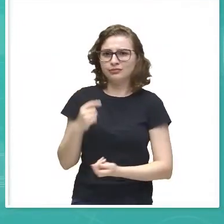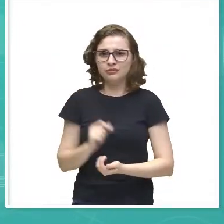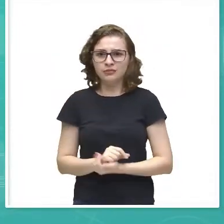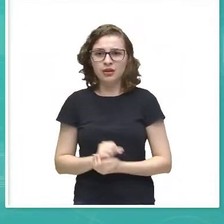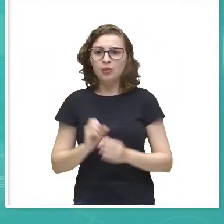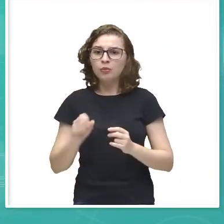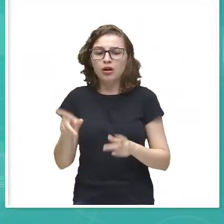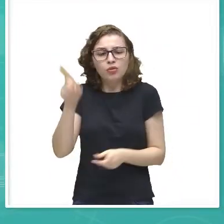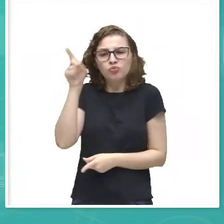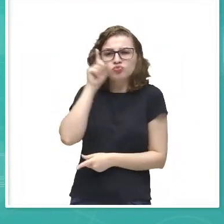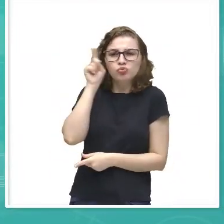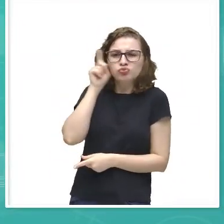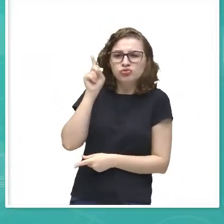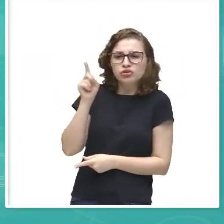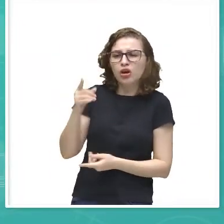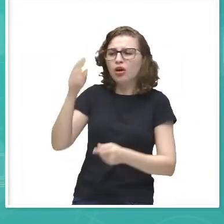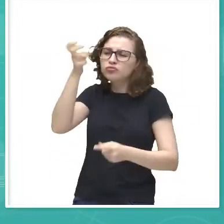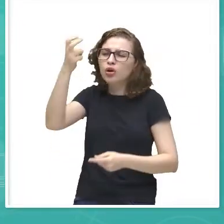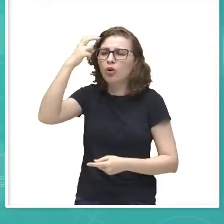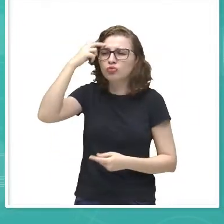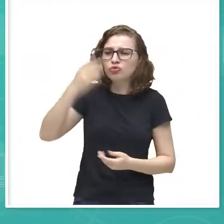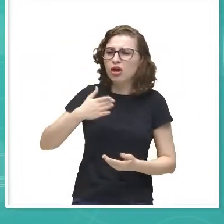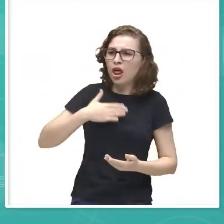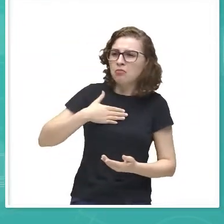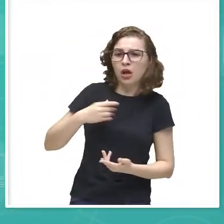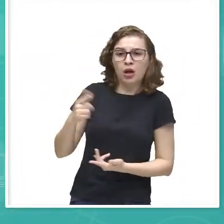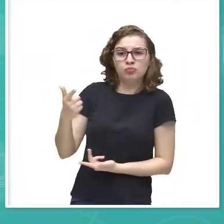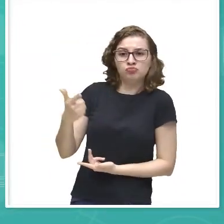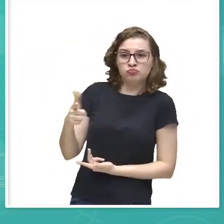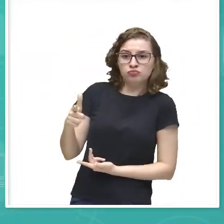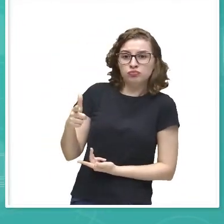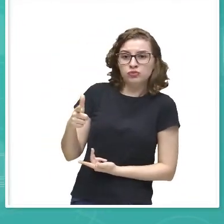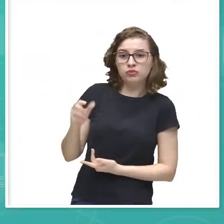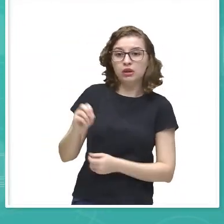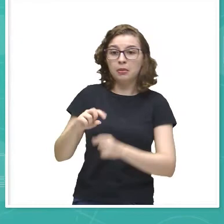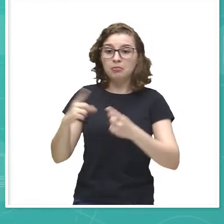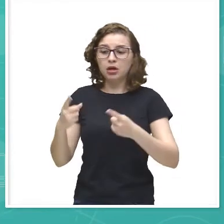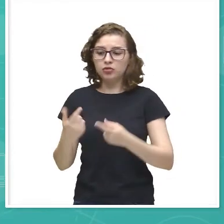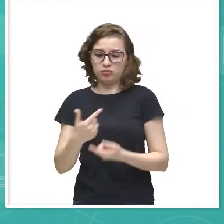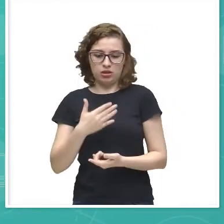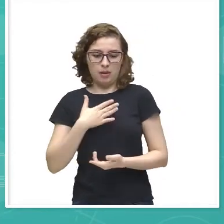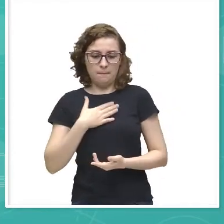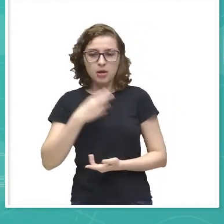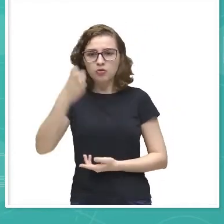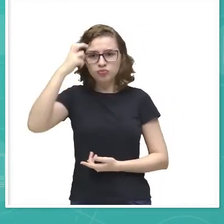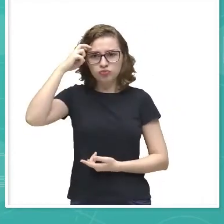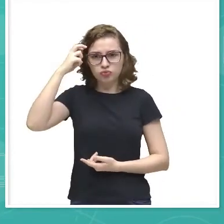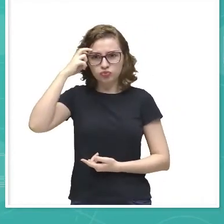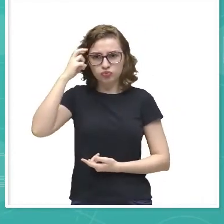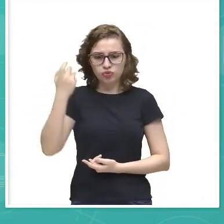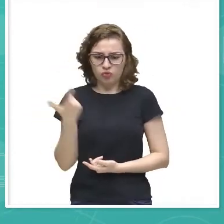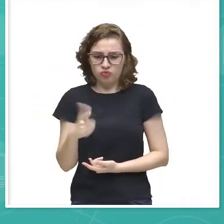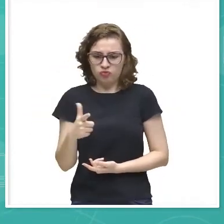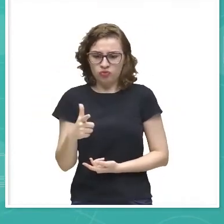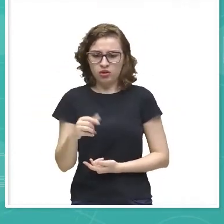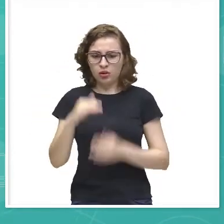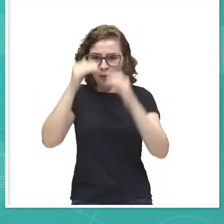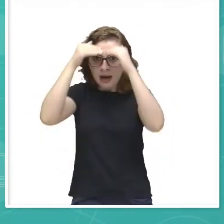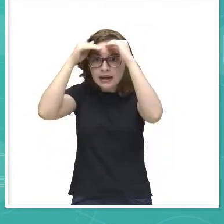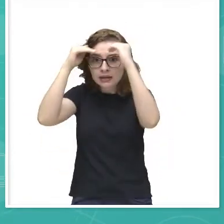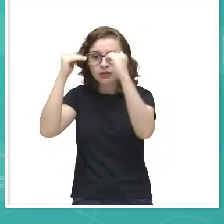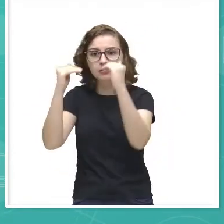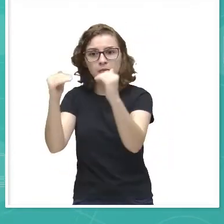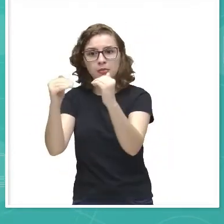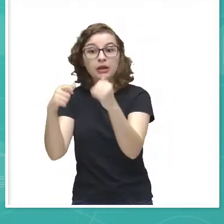faz parte da nossa cultura. Mas não é porque não faz parte da minha cultura que eu não preciso respeitar. Então